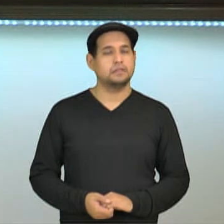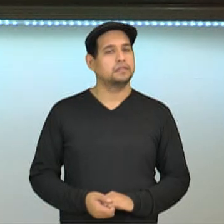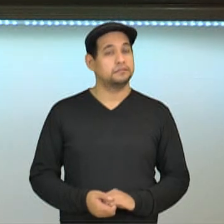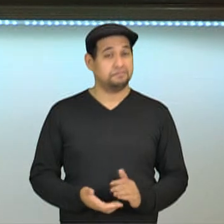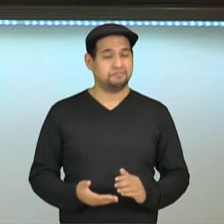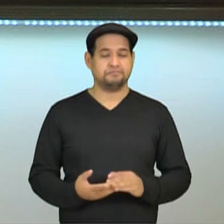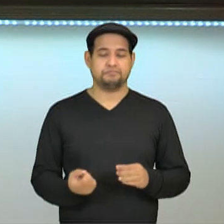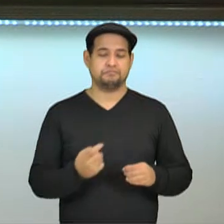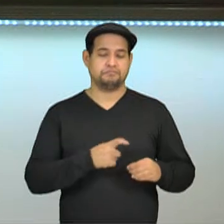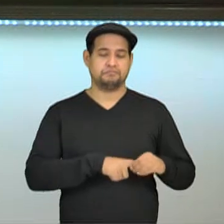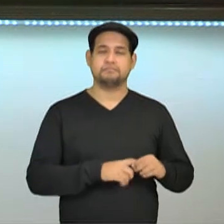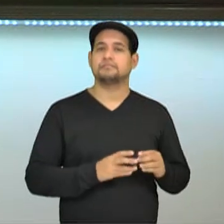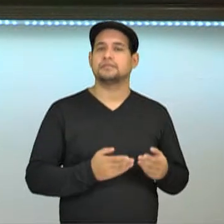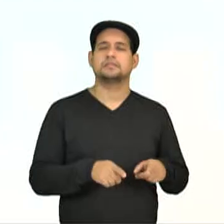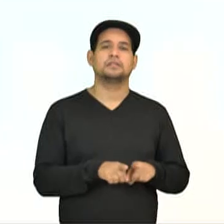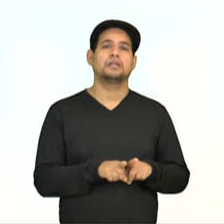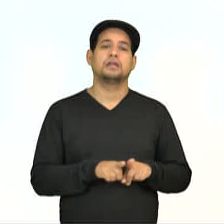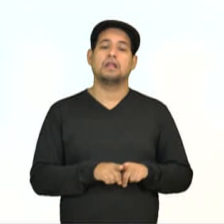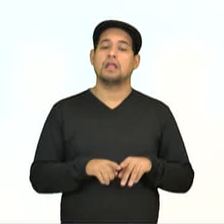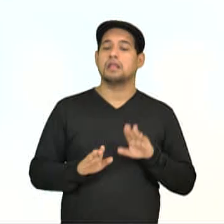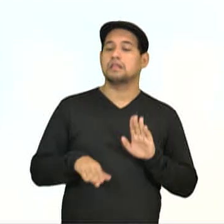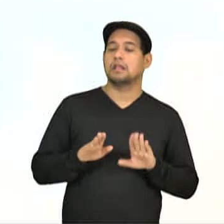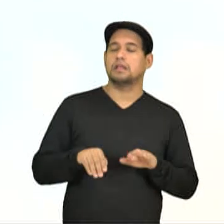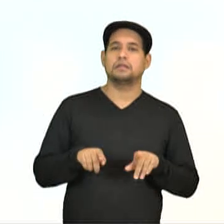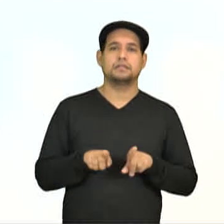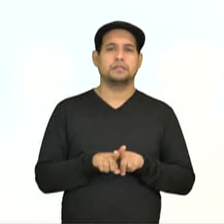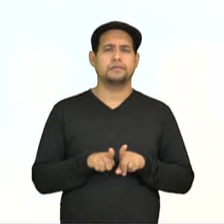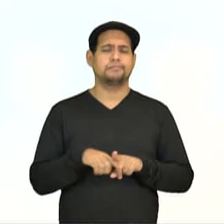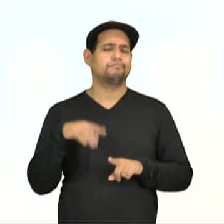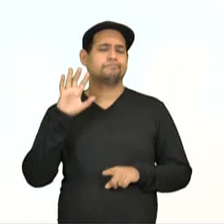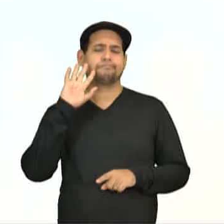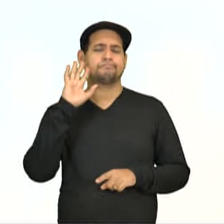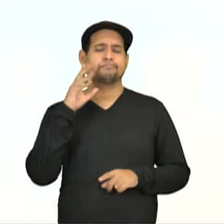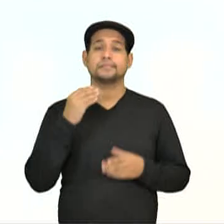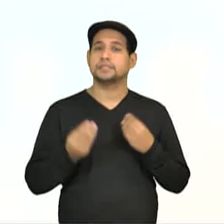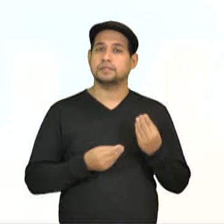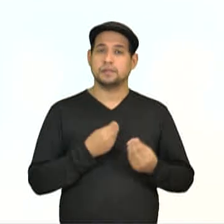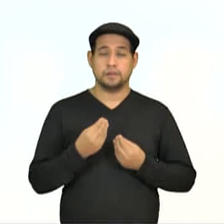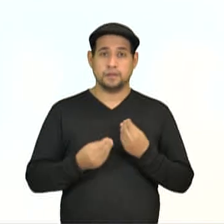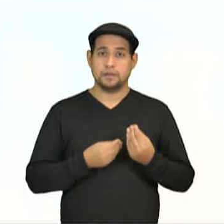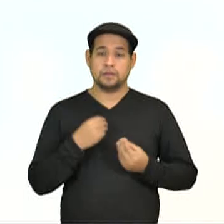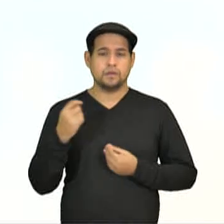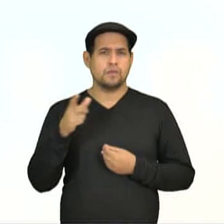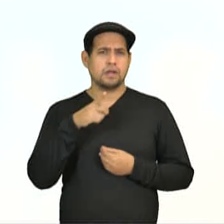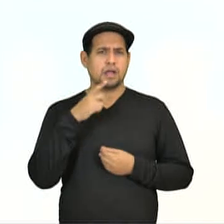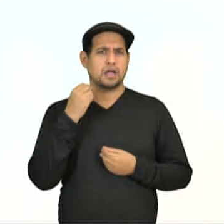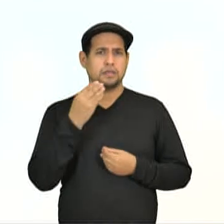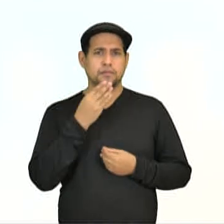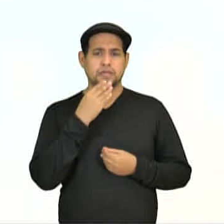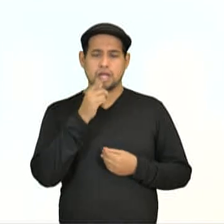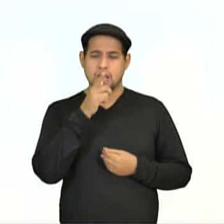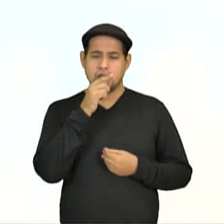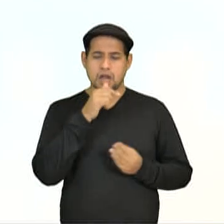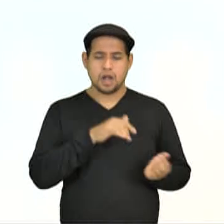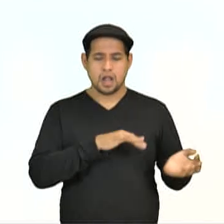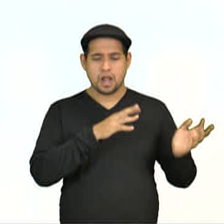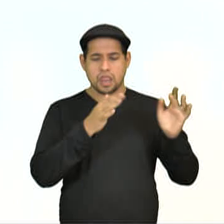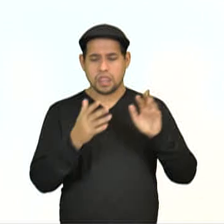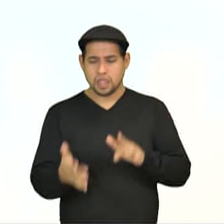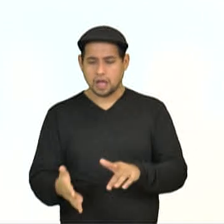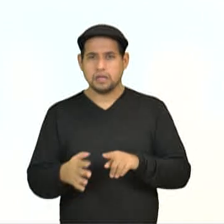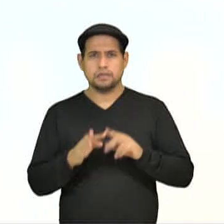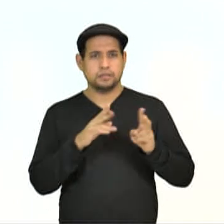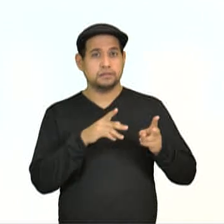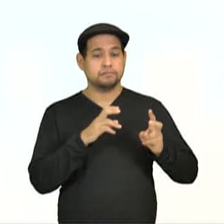Retomando então, pessoal, possivelmente, né, isso aconteceu, o gato pediu ao amo que se atirasse ao rio no momento em que